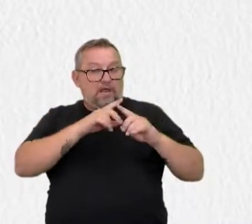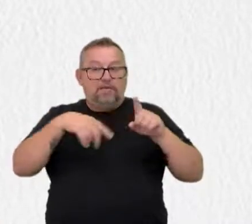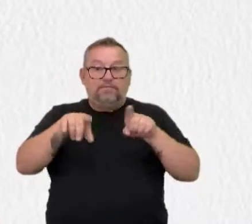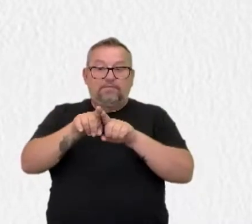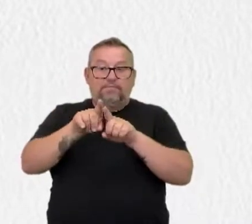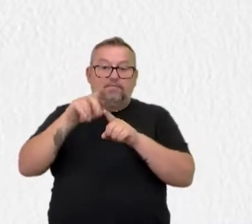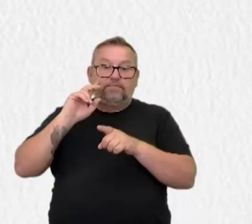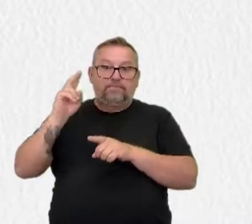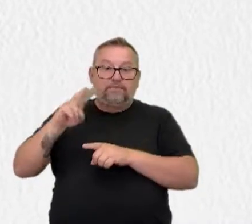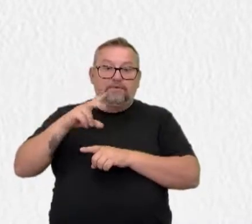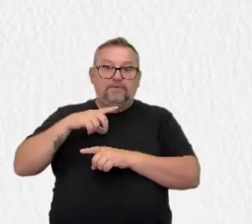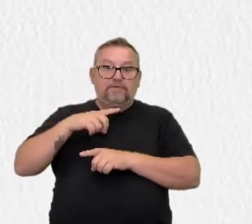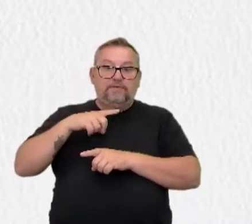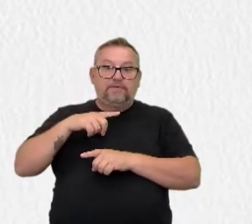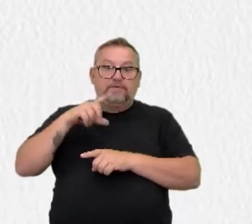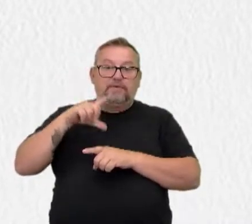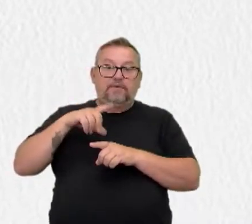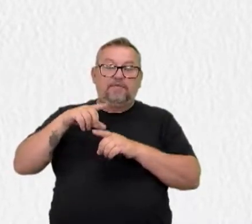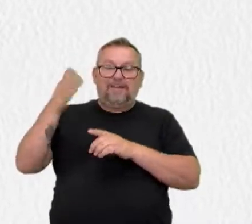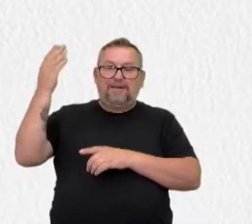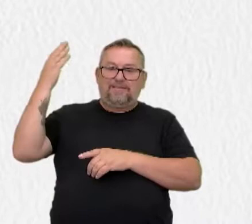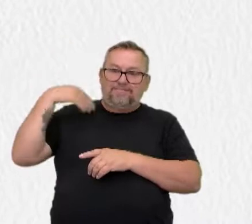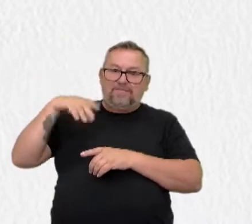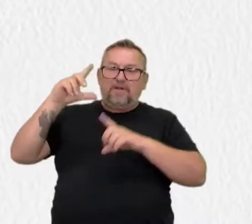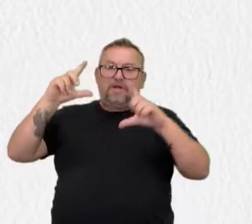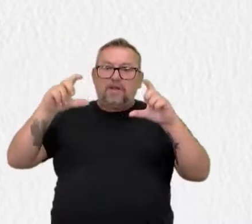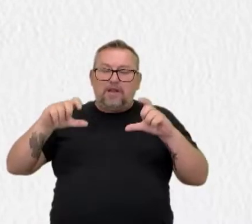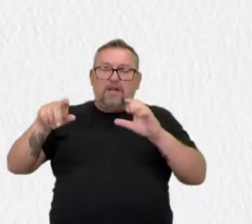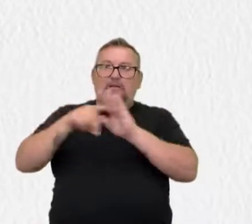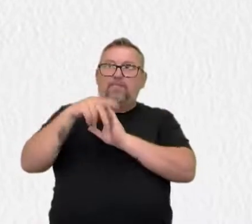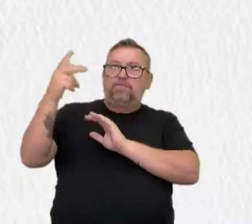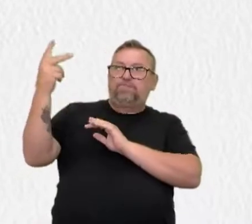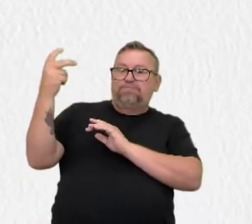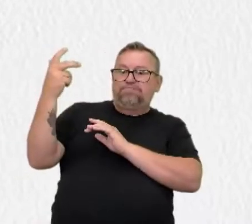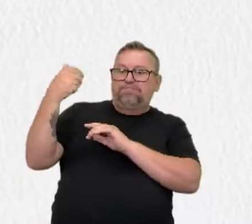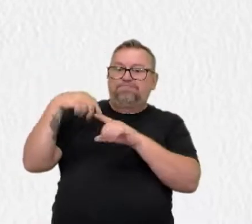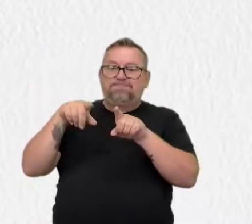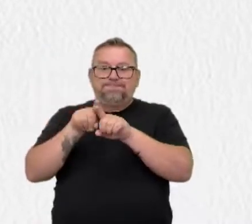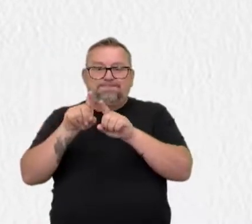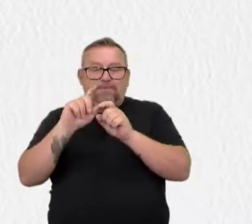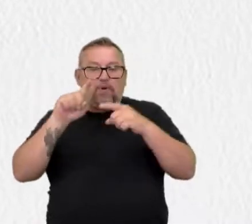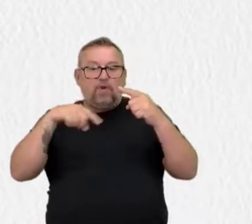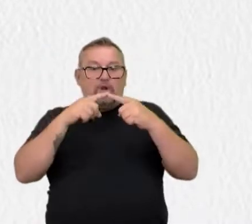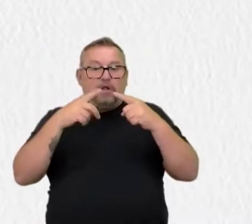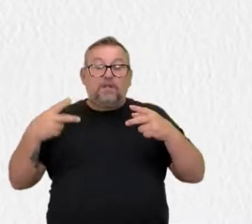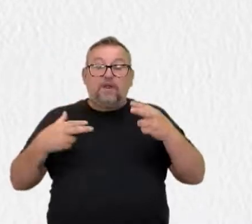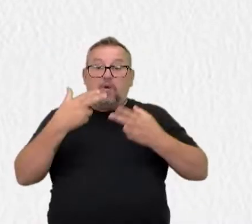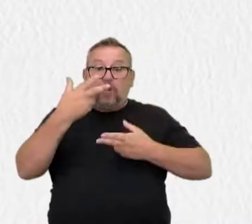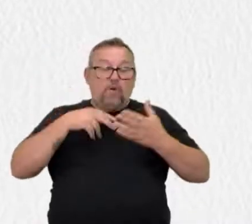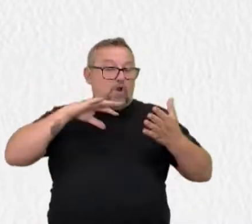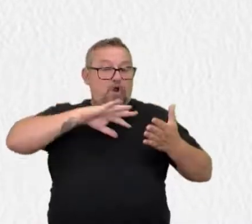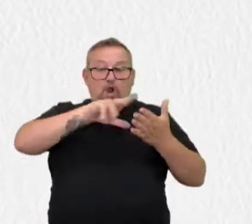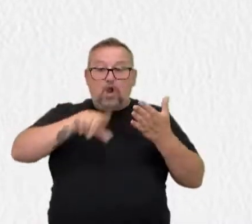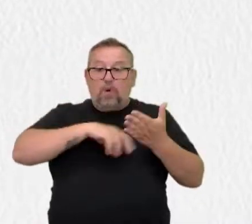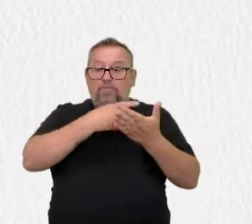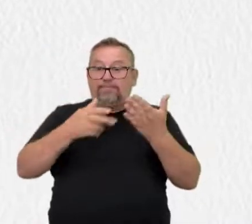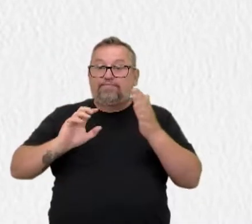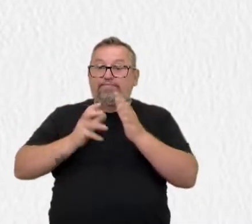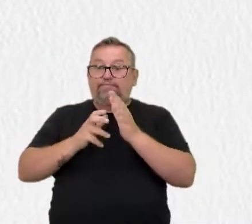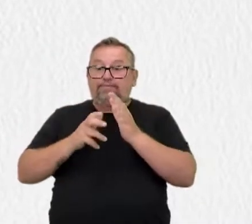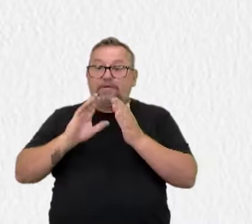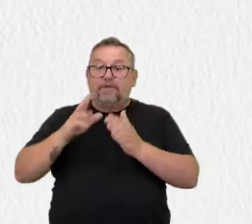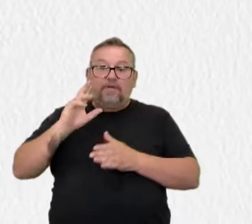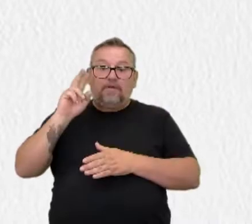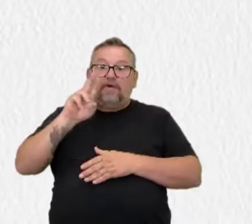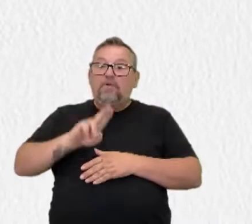formato, o plano pictórico, se é retrato, se é autorretrato, se trabalha tridimensionalidade, se é um recorte, todas aquelas ferramentas que a gente